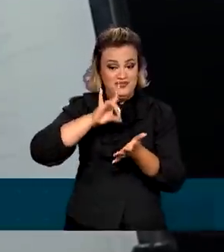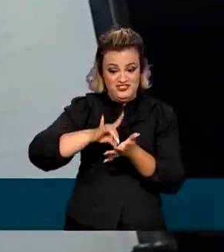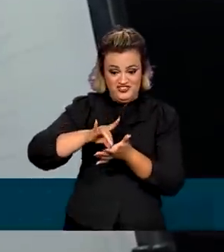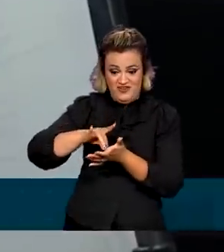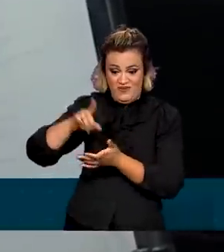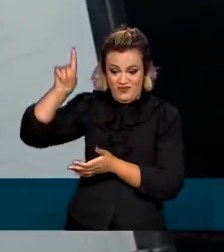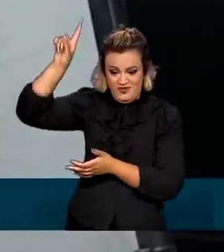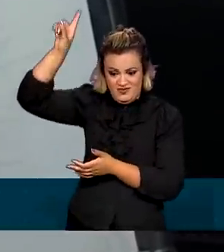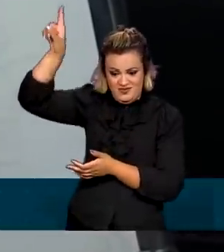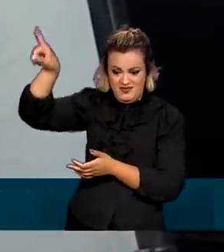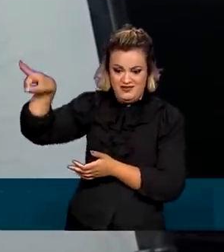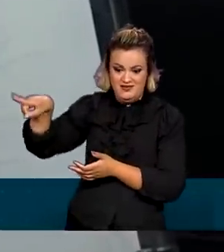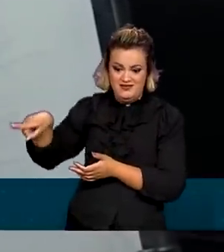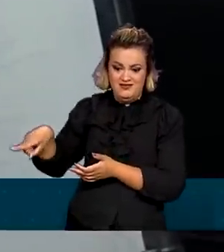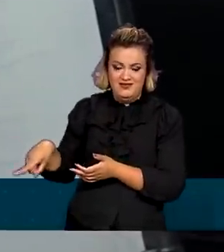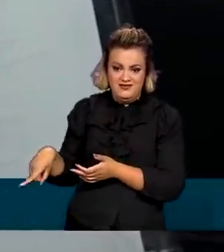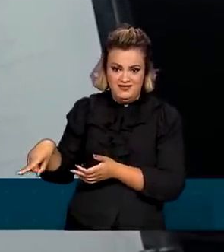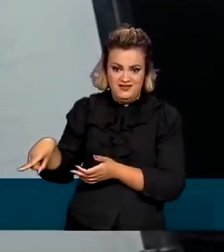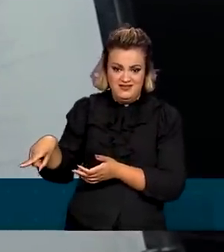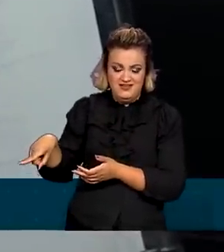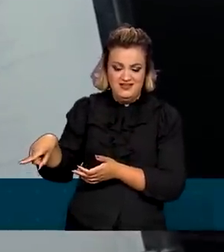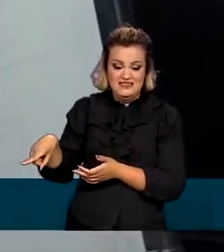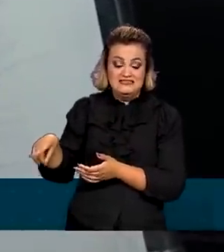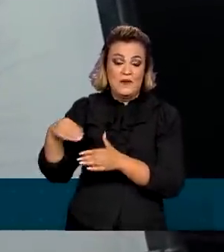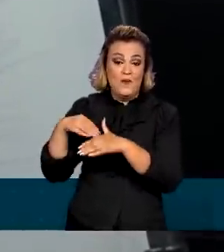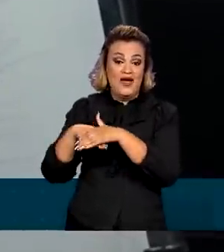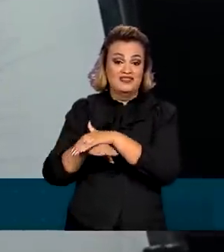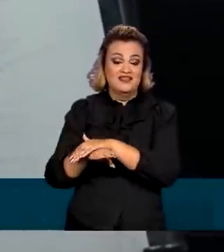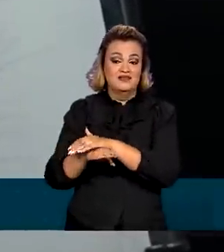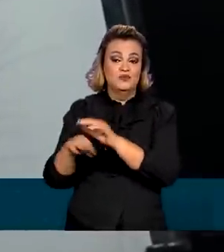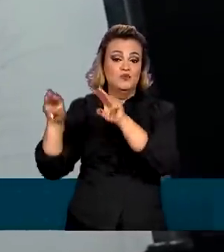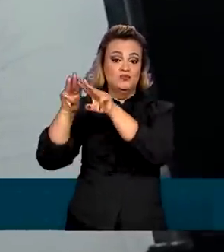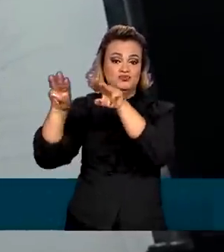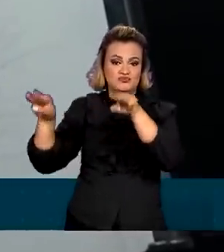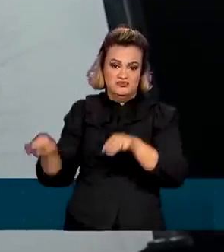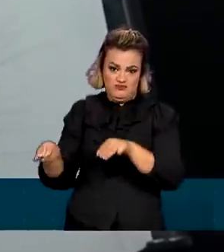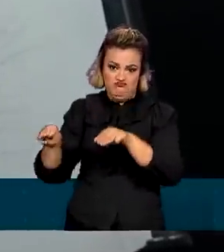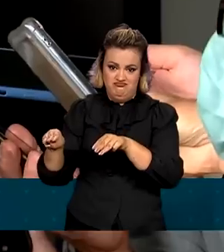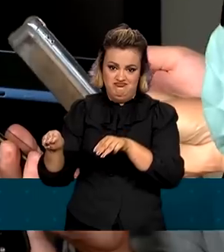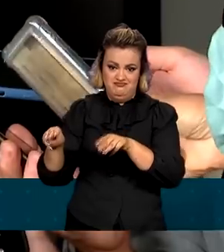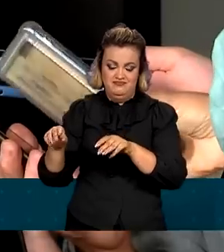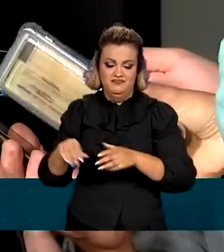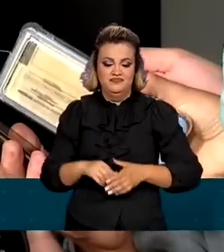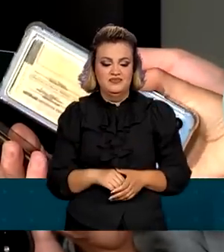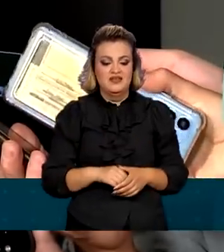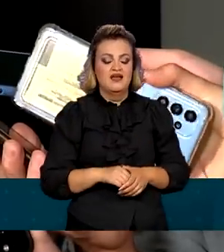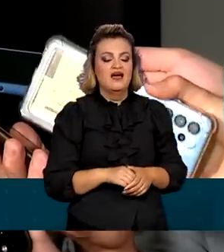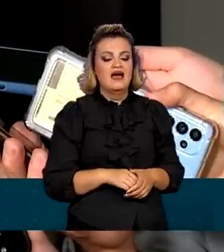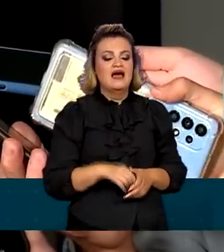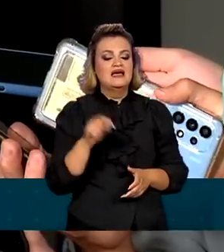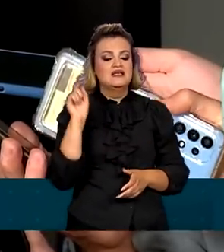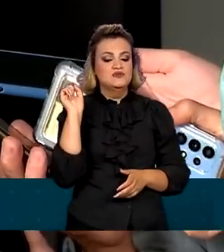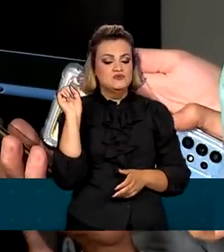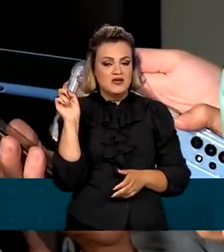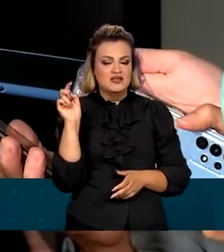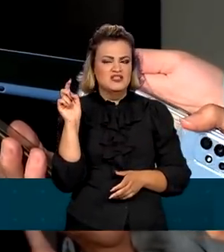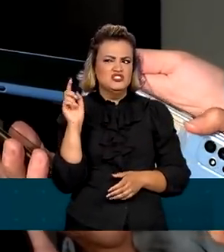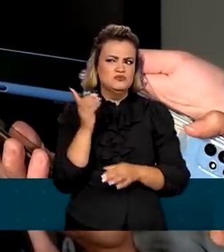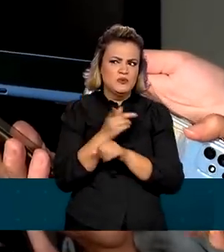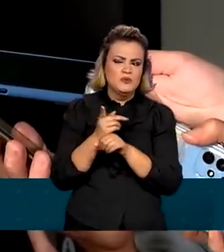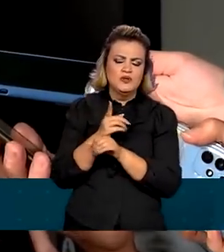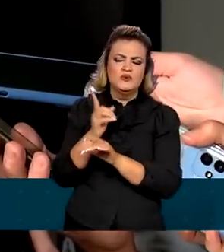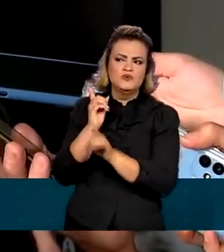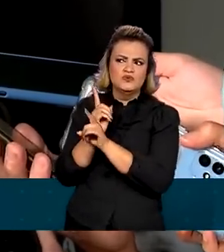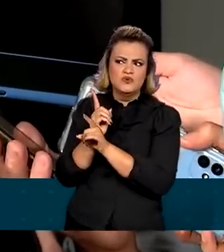todos os deputados constituintes da época, está guardada no Museu da Suprema Corte. Identificamos que essa Constituição estava em Minas Gerais, a